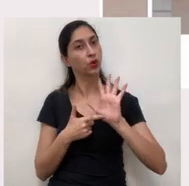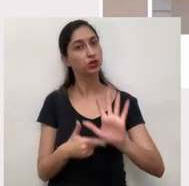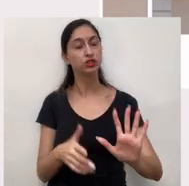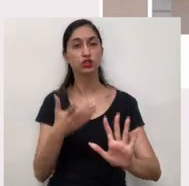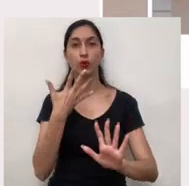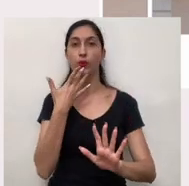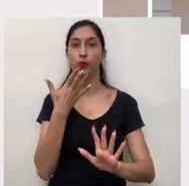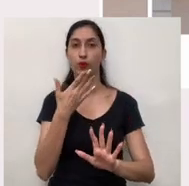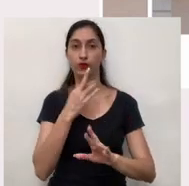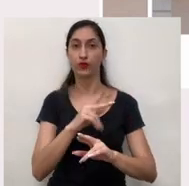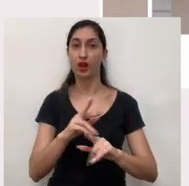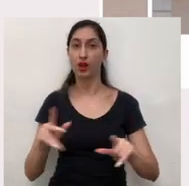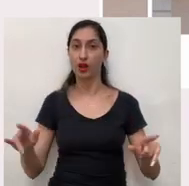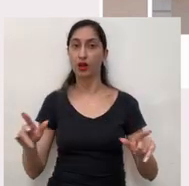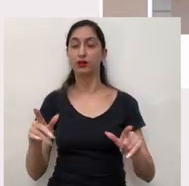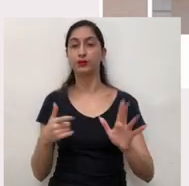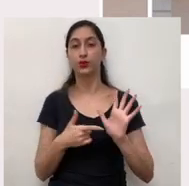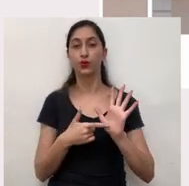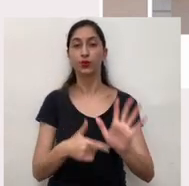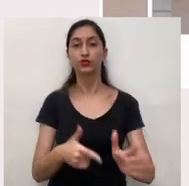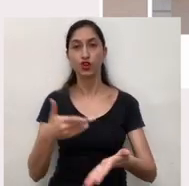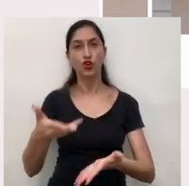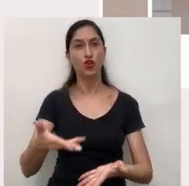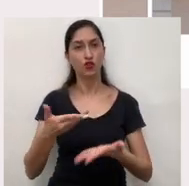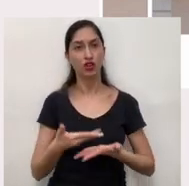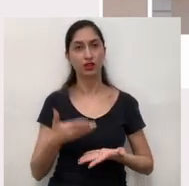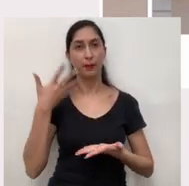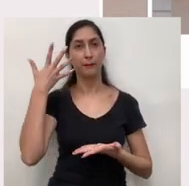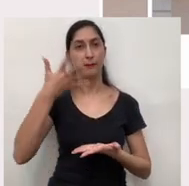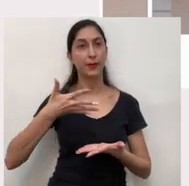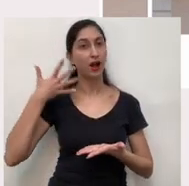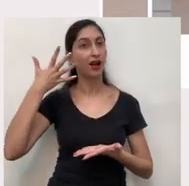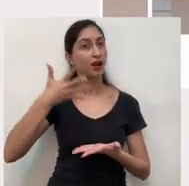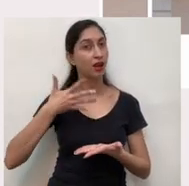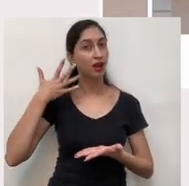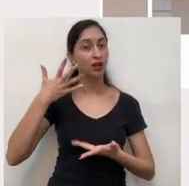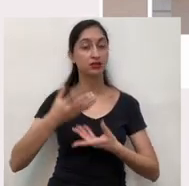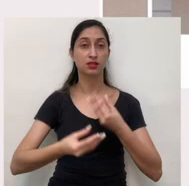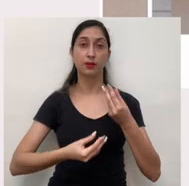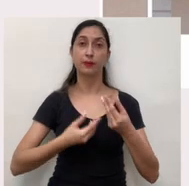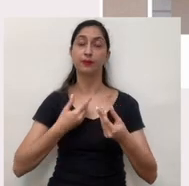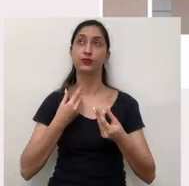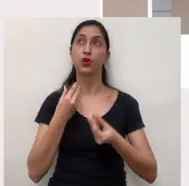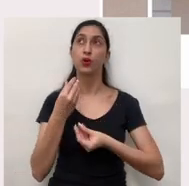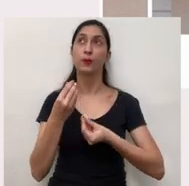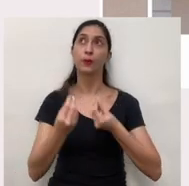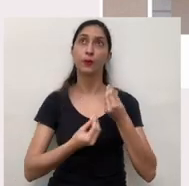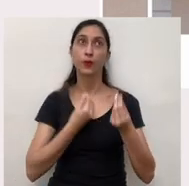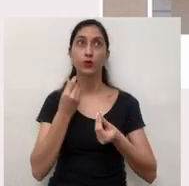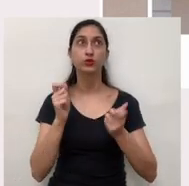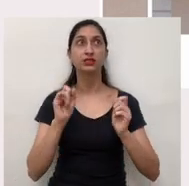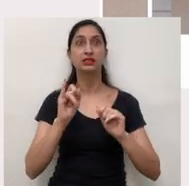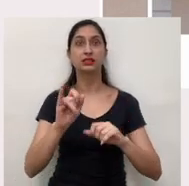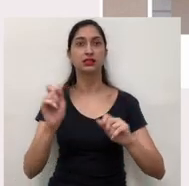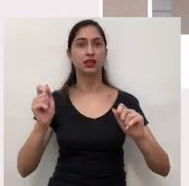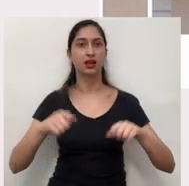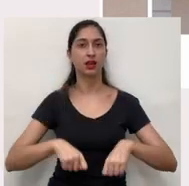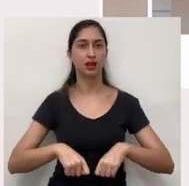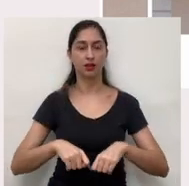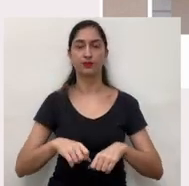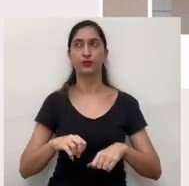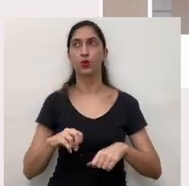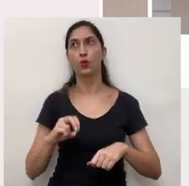que dá a imagem do convite aí da palestra, né? Como se fosse possível, ou como se